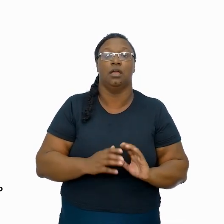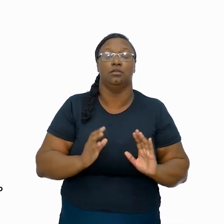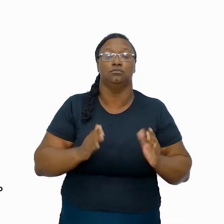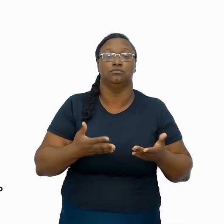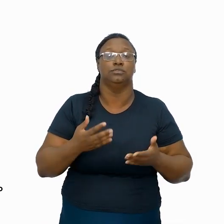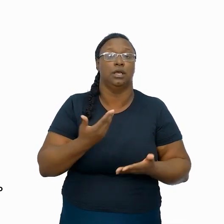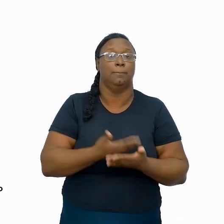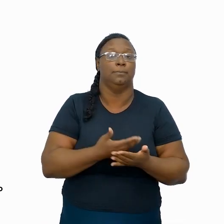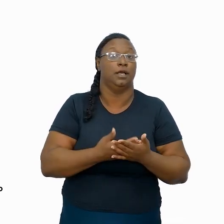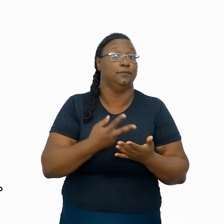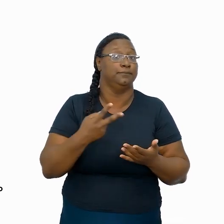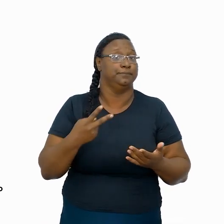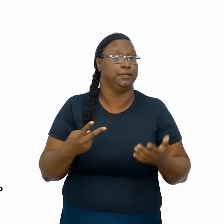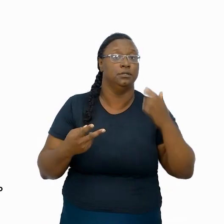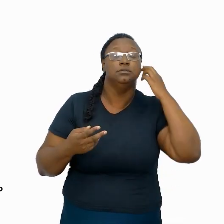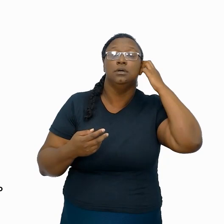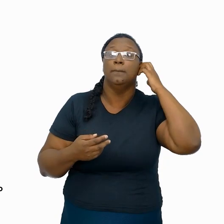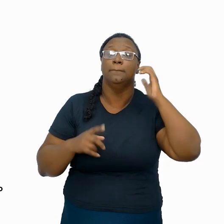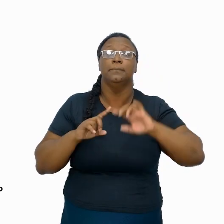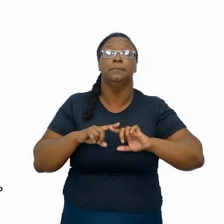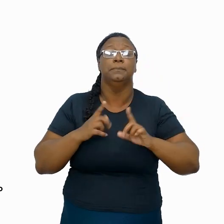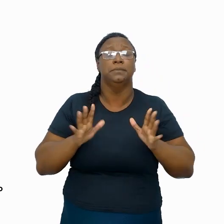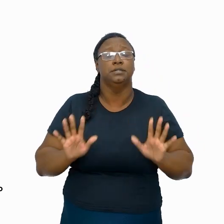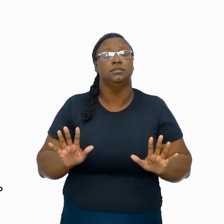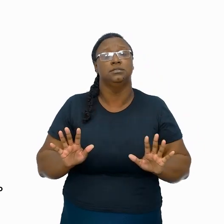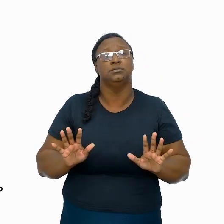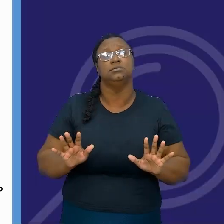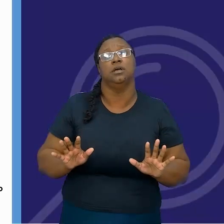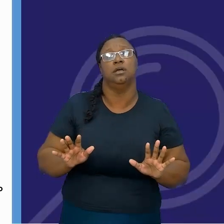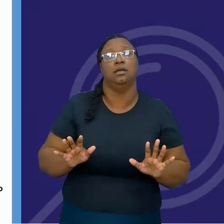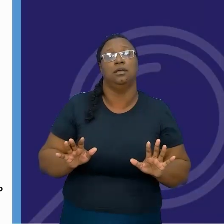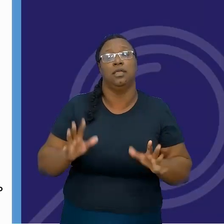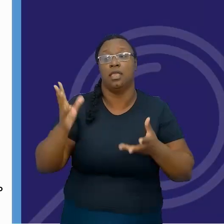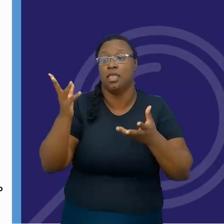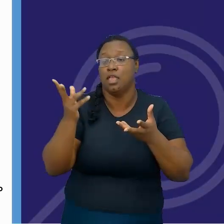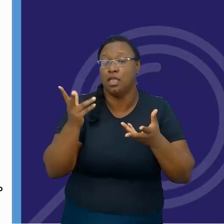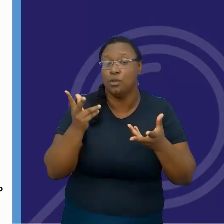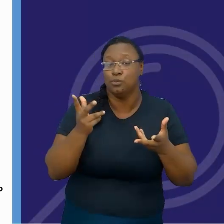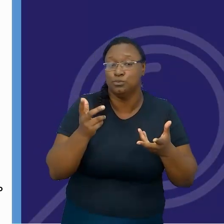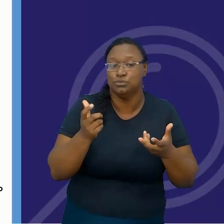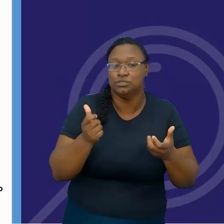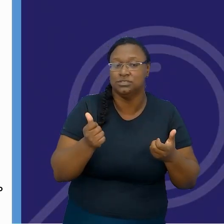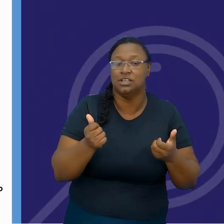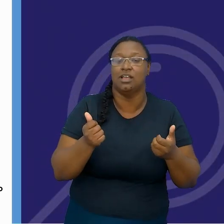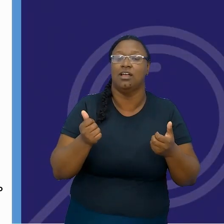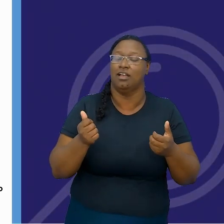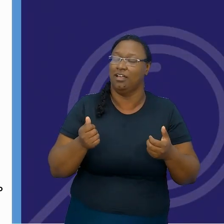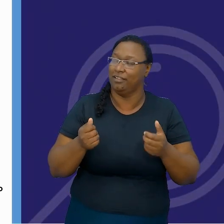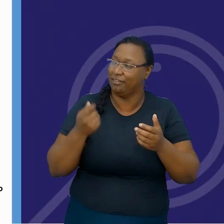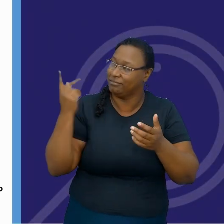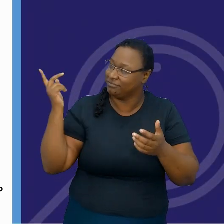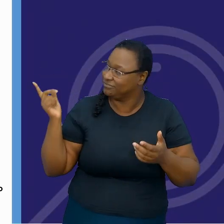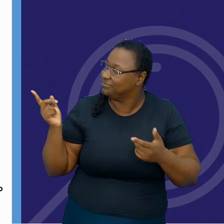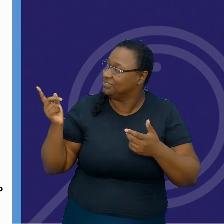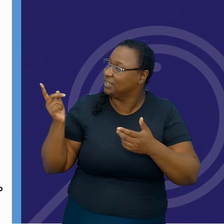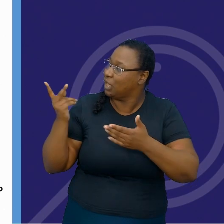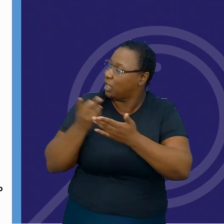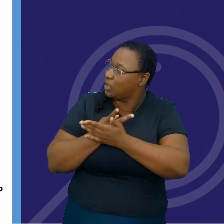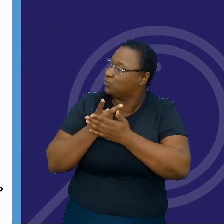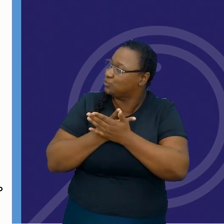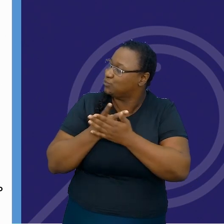a proposta investigativa aí, né, é buscar, dentro daquelas questões do Enem, seguindo, né,